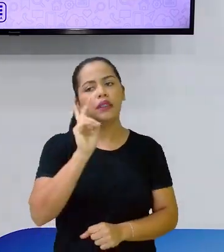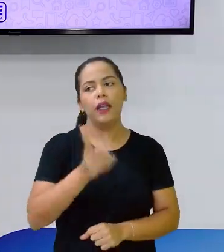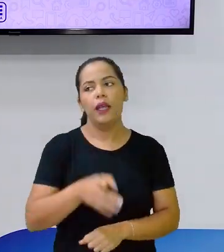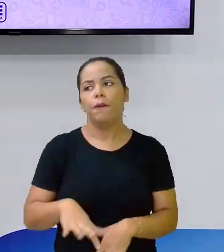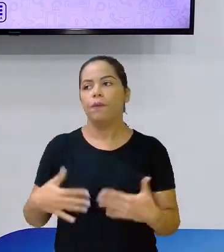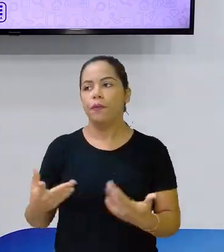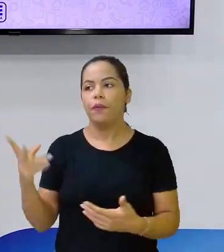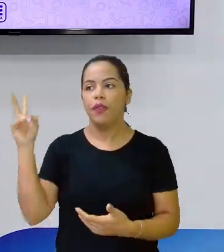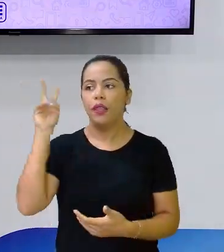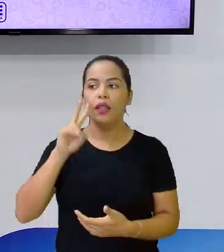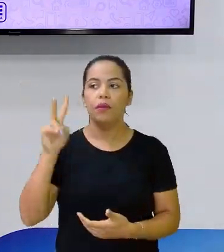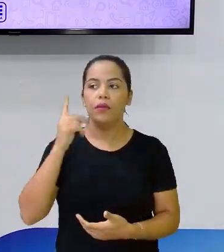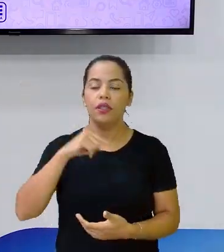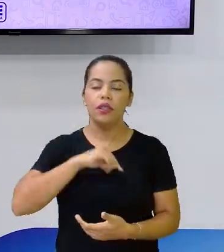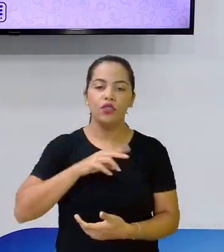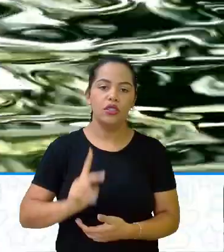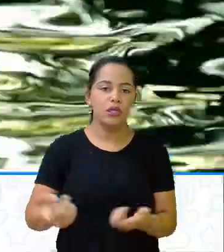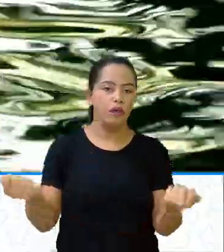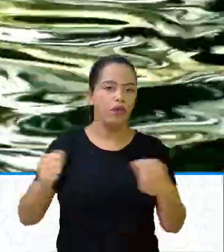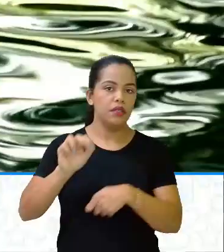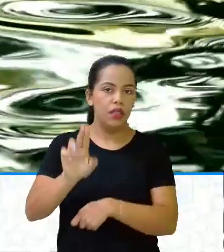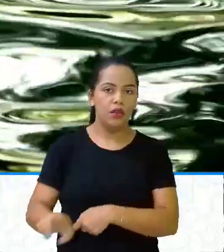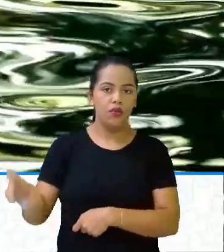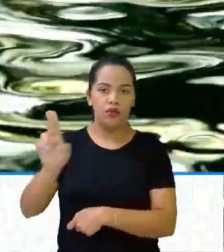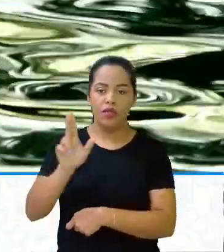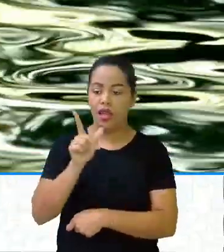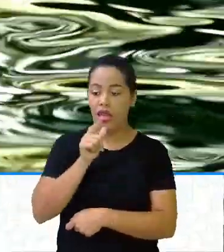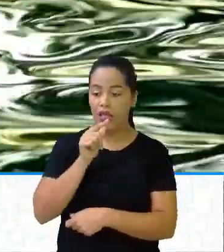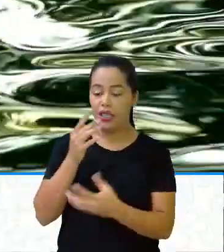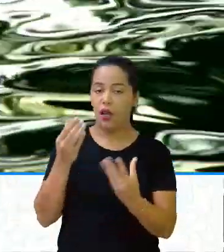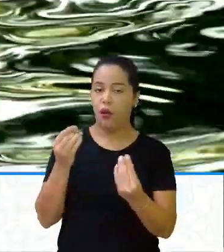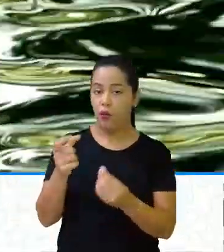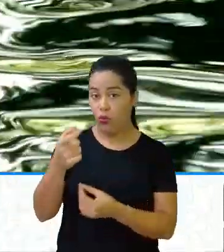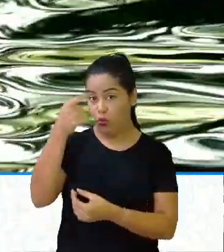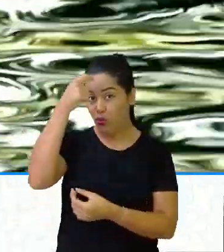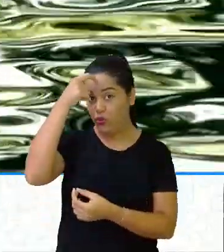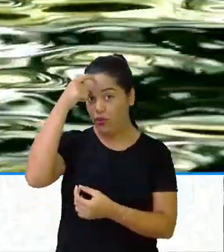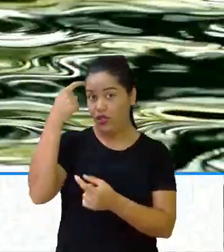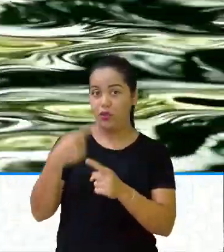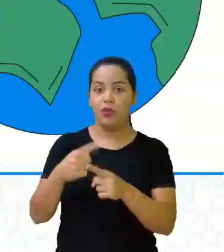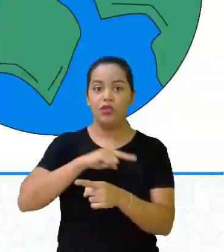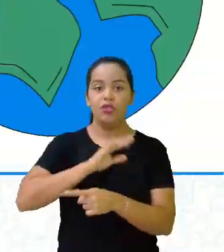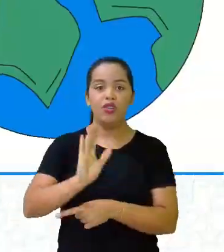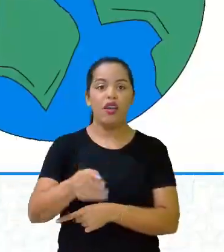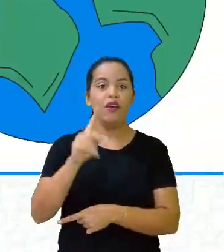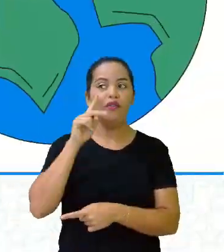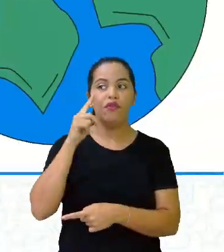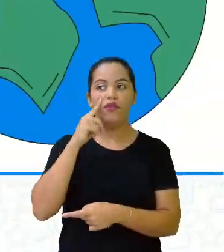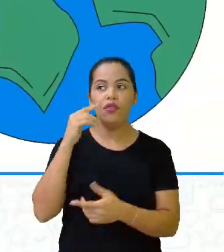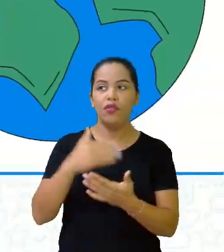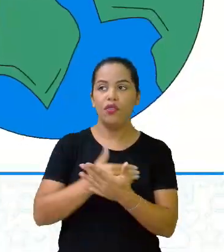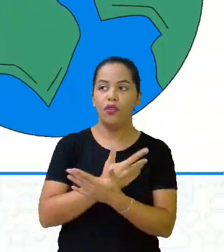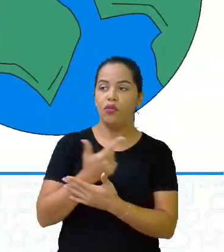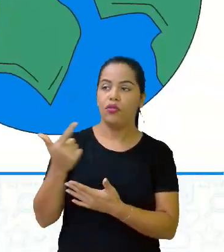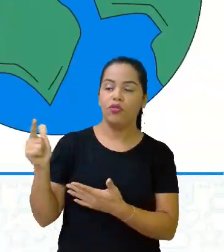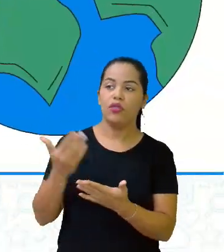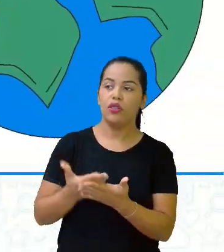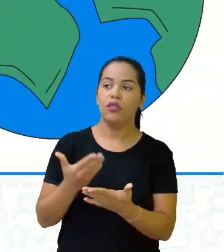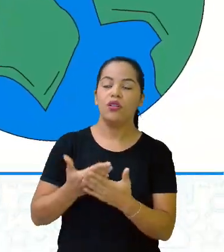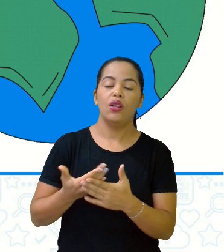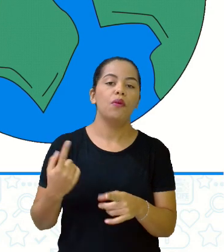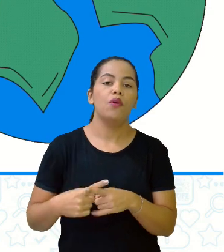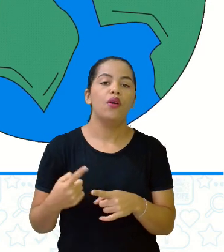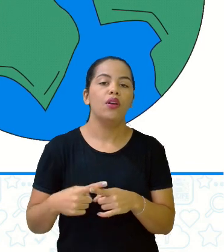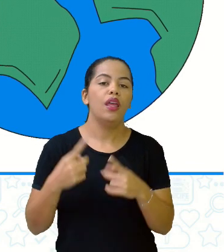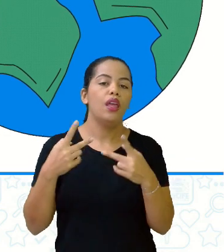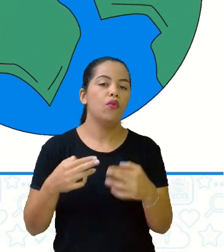E lembrando que a gente sempre vai ter que usar essa água de forma consciente, como a gente já viu aqui em algumas outras aulas. Porque,